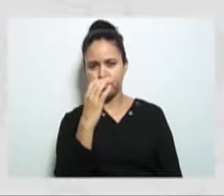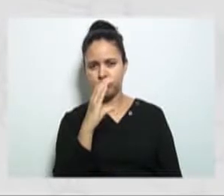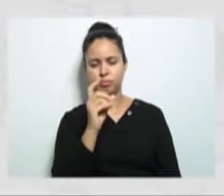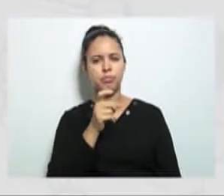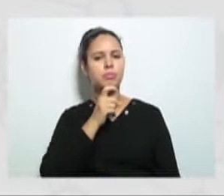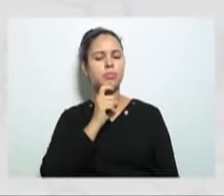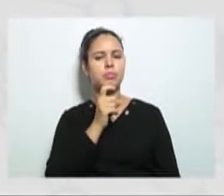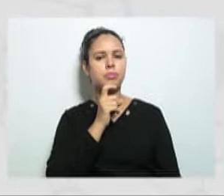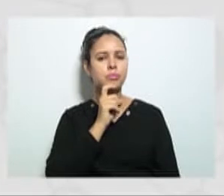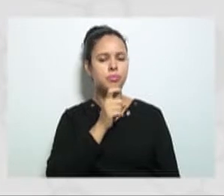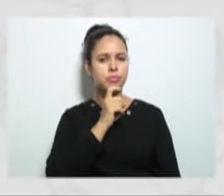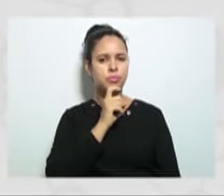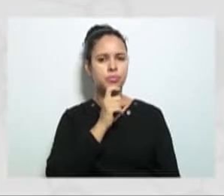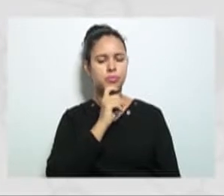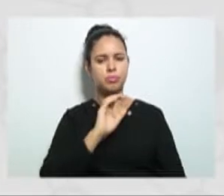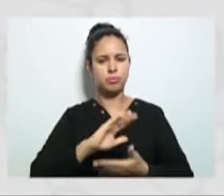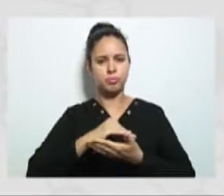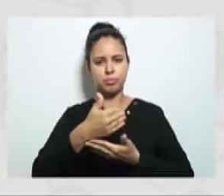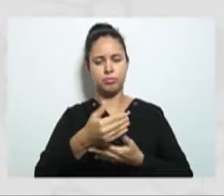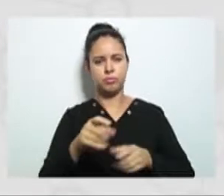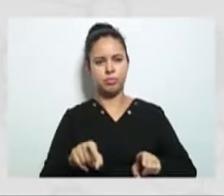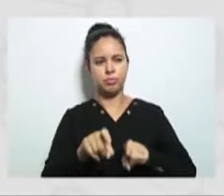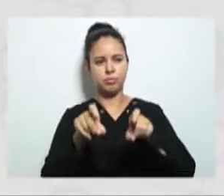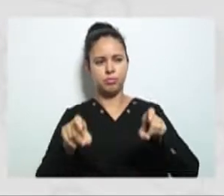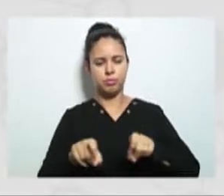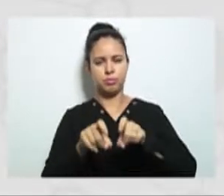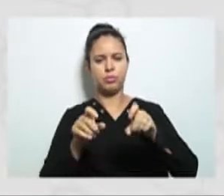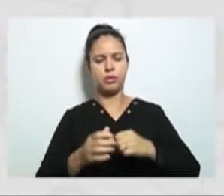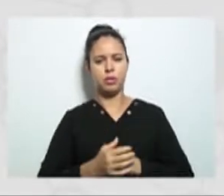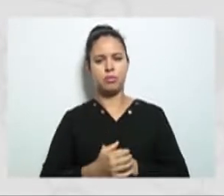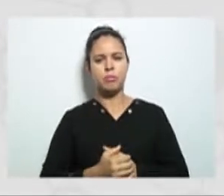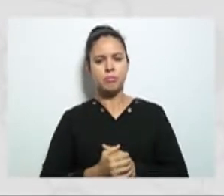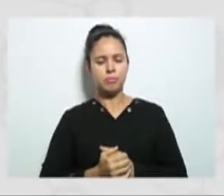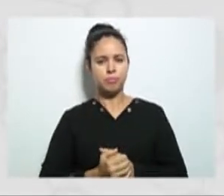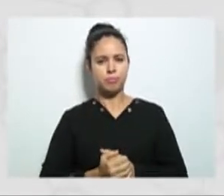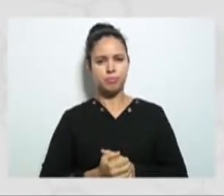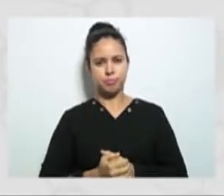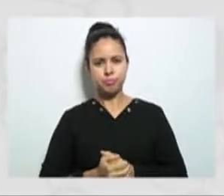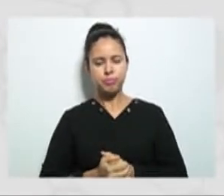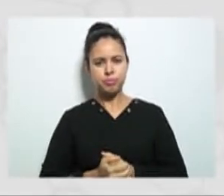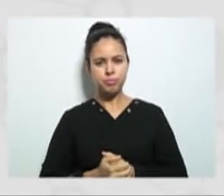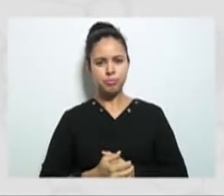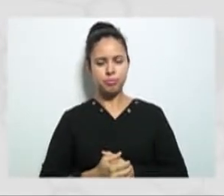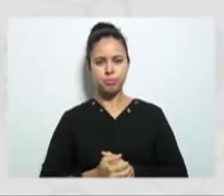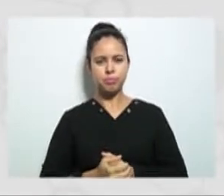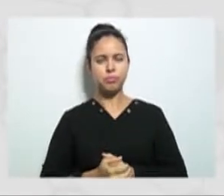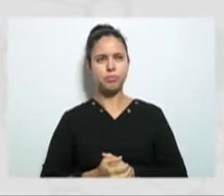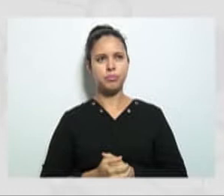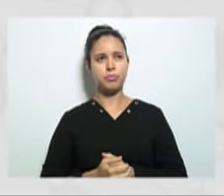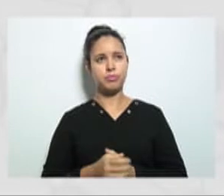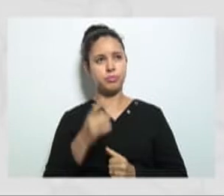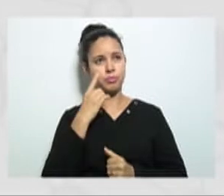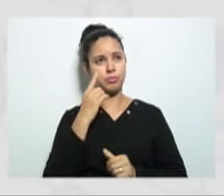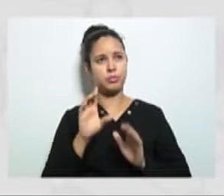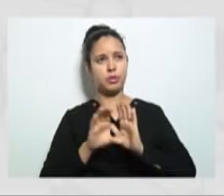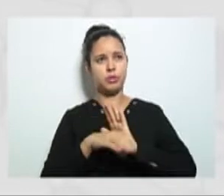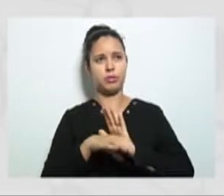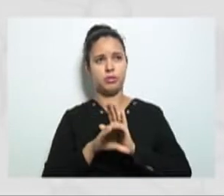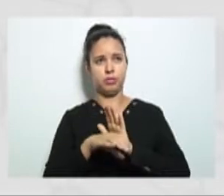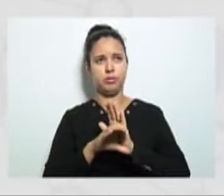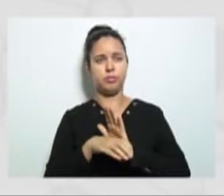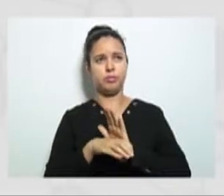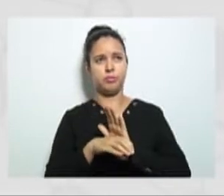meu componente, tá bom, gente? Vamos andar aqui um pouco em relação ao nosso conteúdo, né? Que senão não vai dar muito tempo,